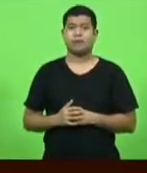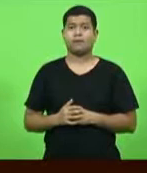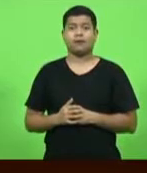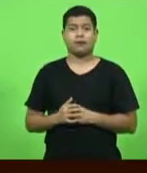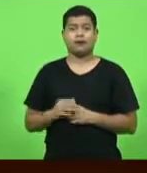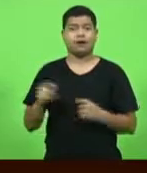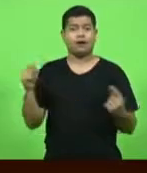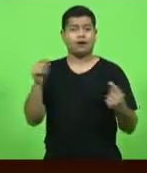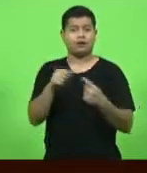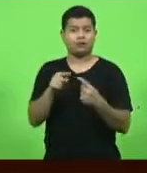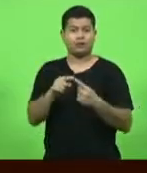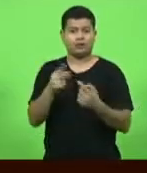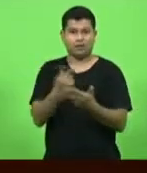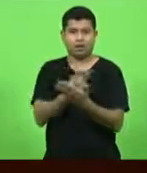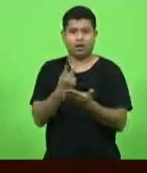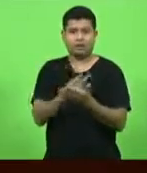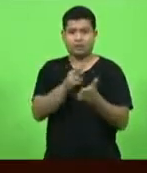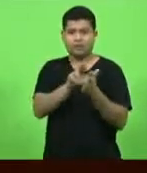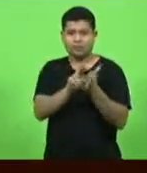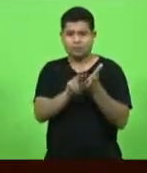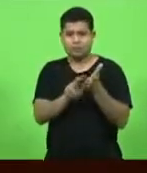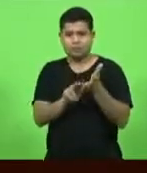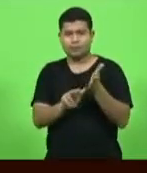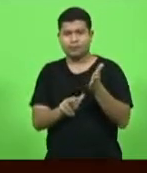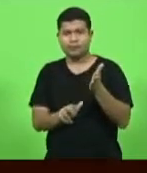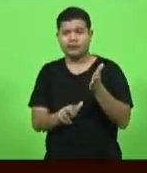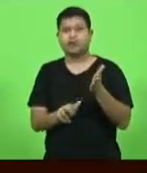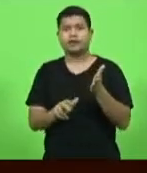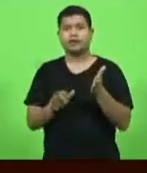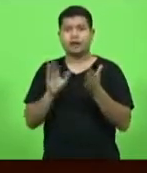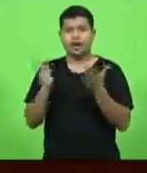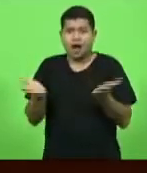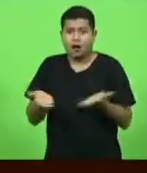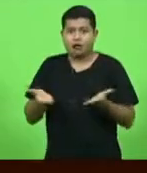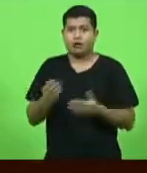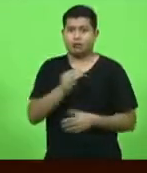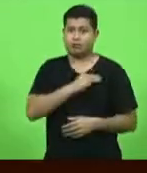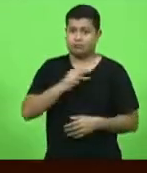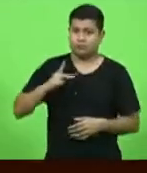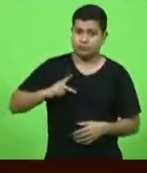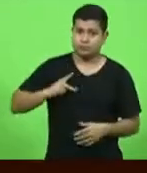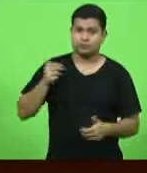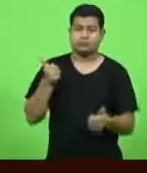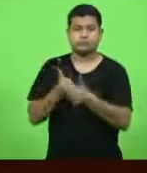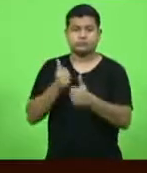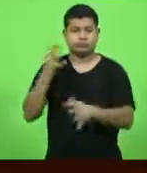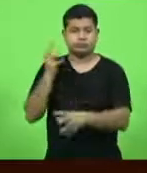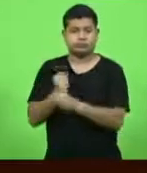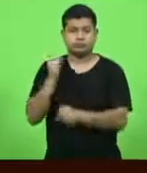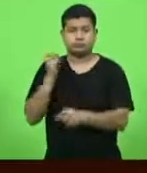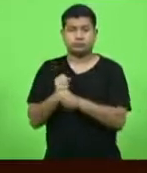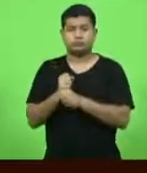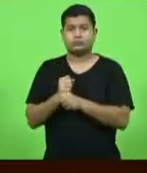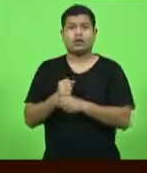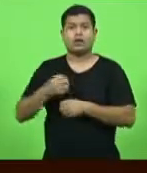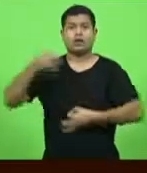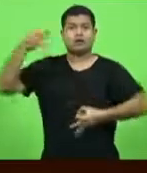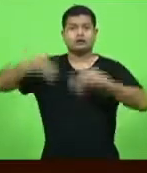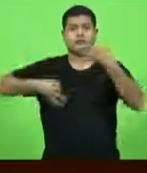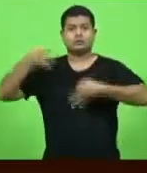irregularidades é que agora Ministério Público Tribunal de Contas à justiça